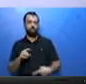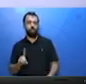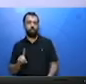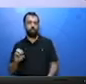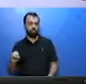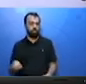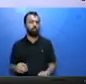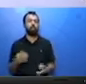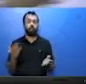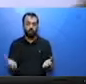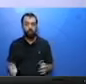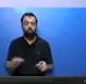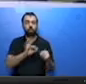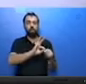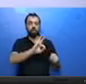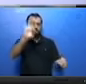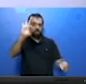esse tamanho aqui.